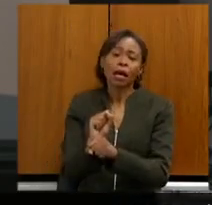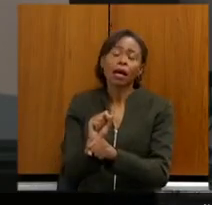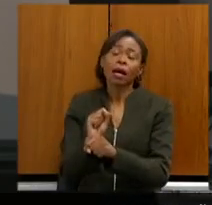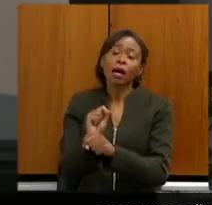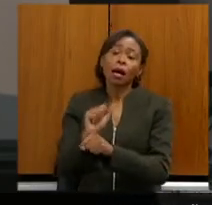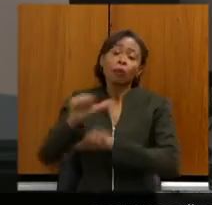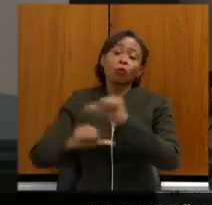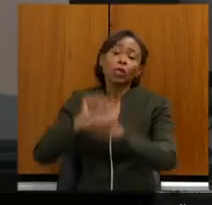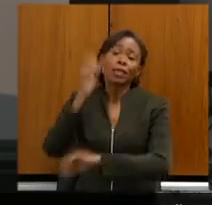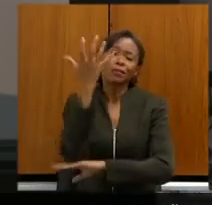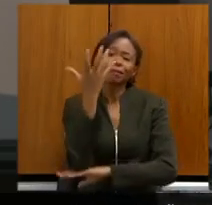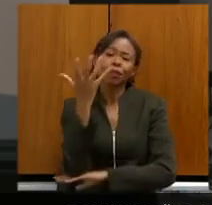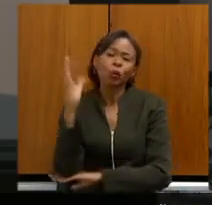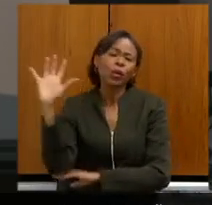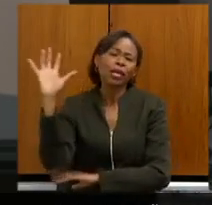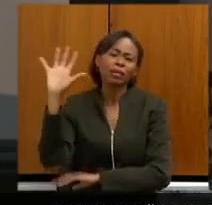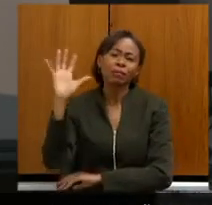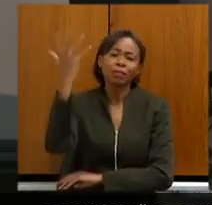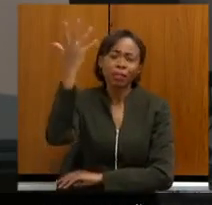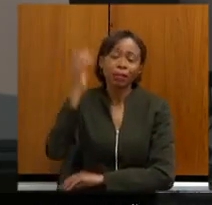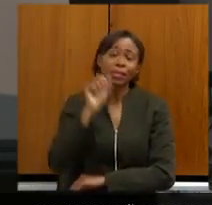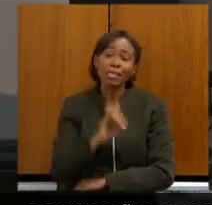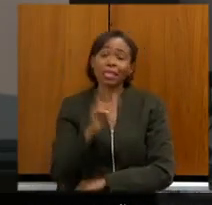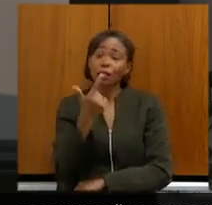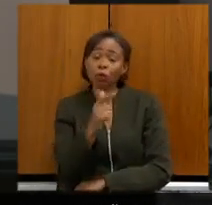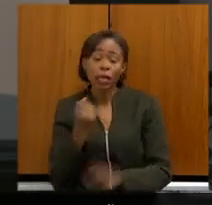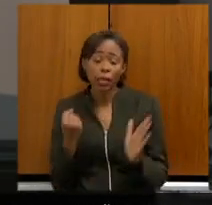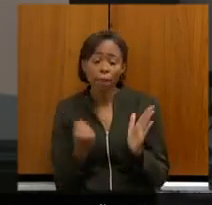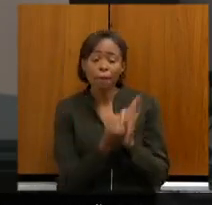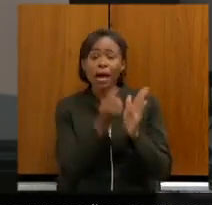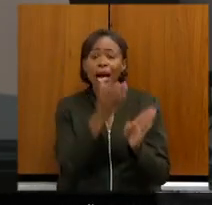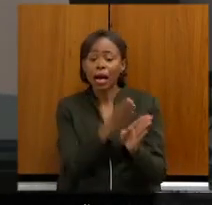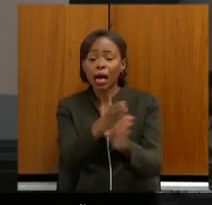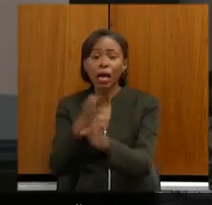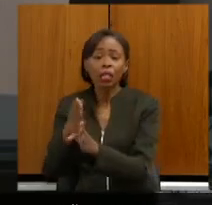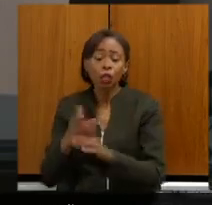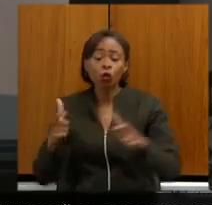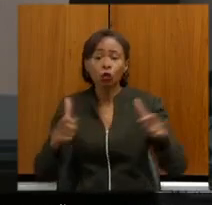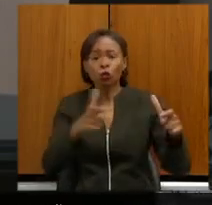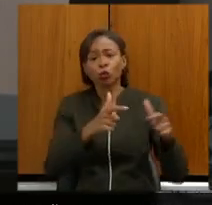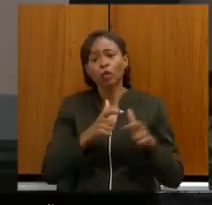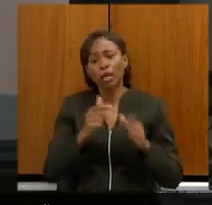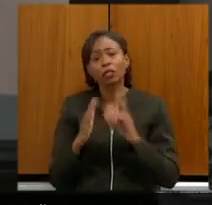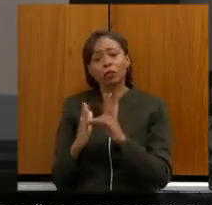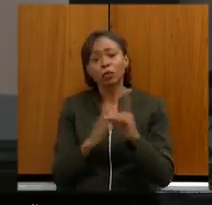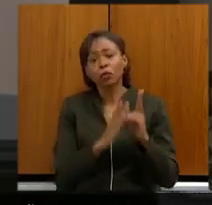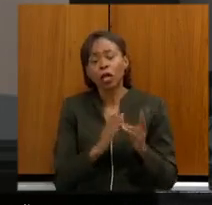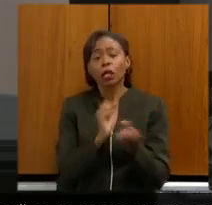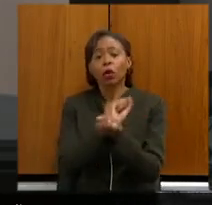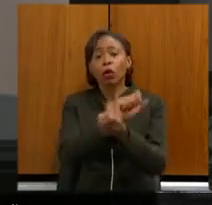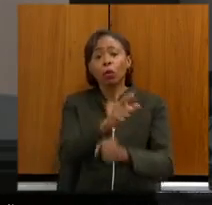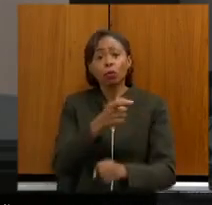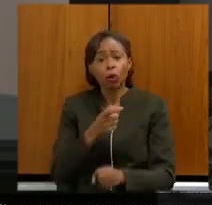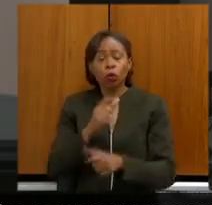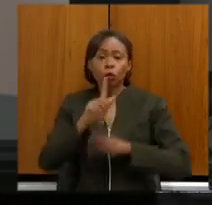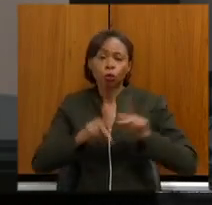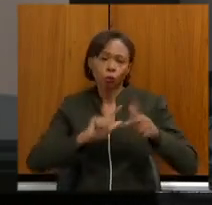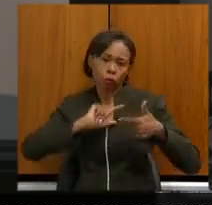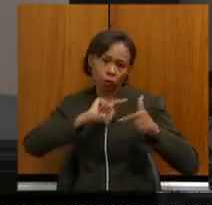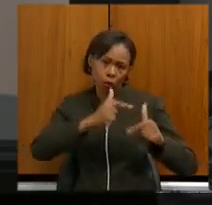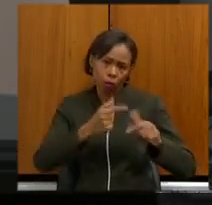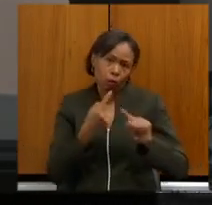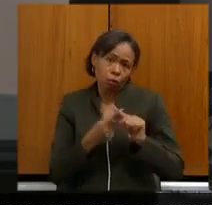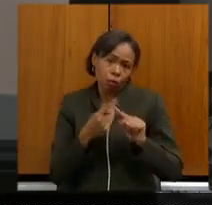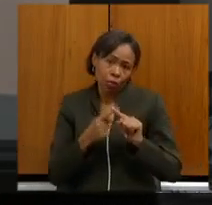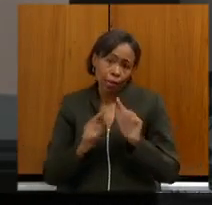dos territórios indígenas sem a demarcação do território quilombola se a demarcação dos territórios de povos e comunidades tradicionais porque quando as